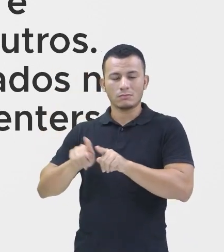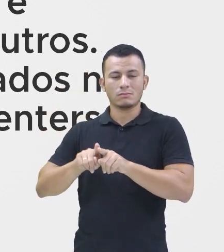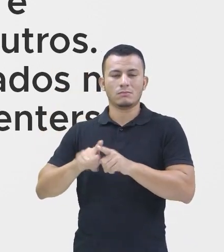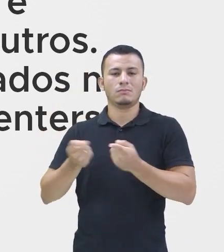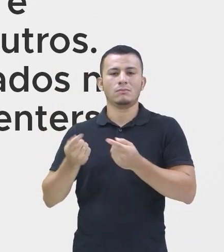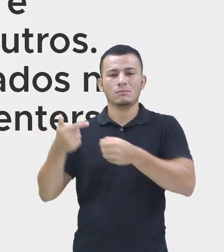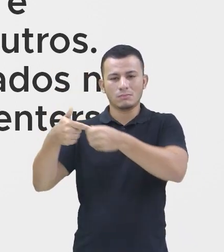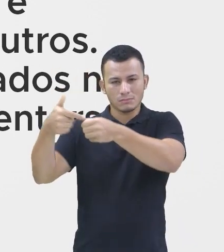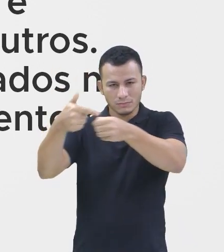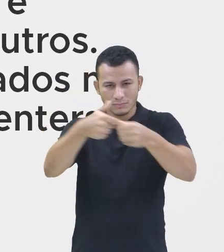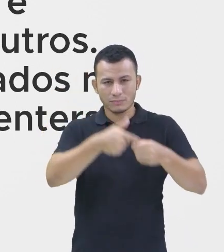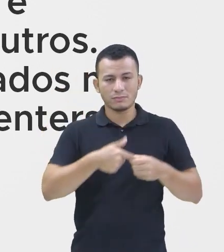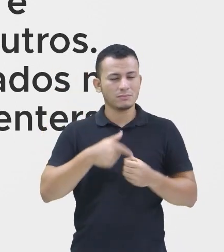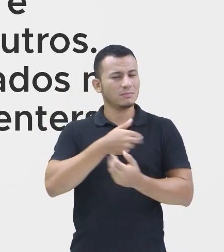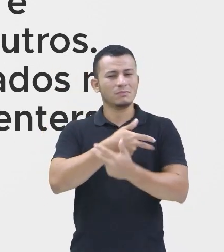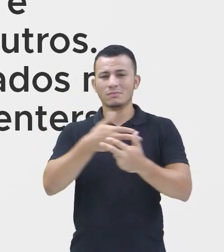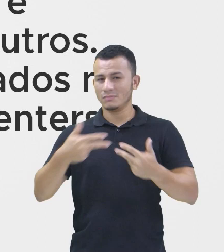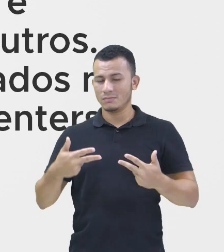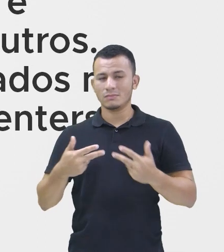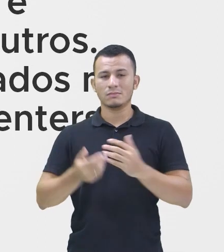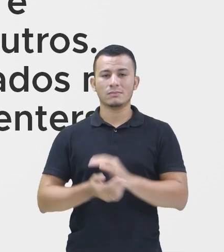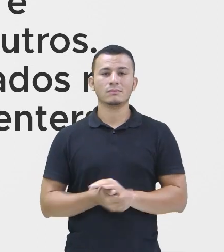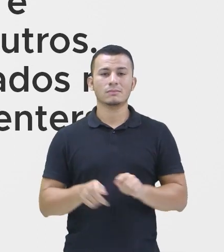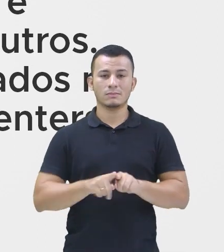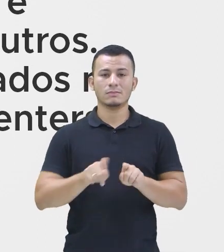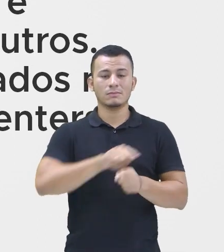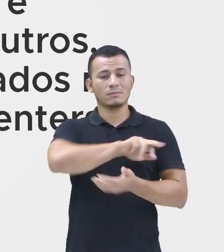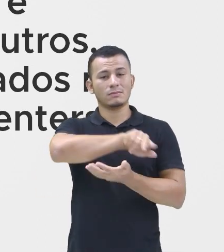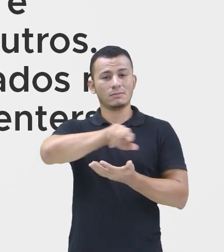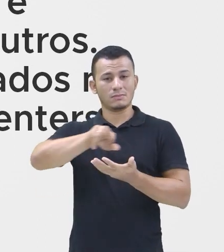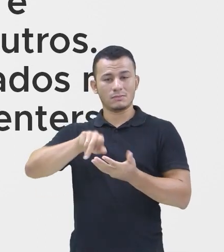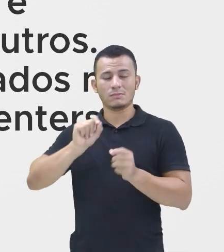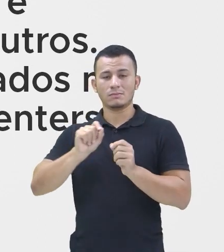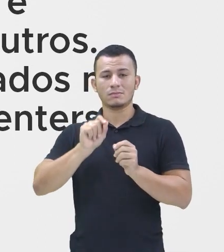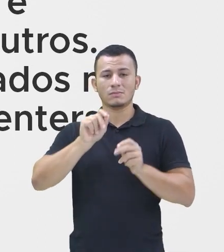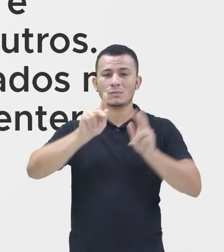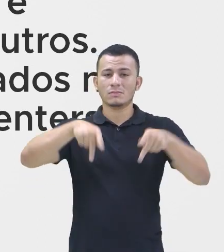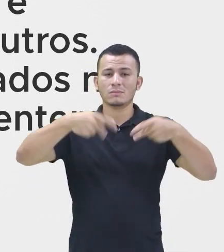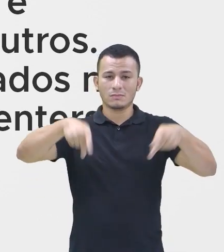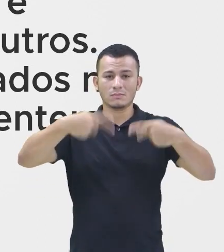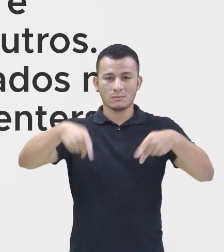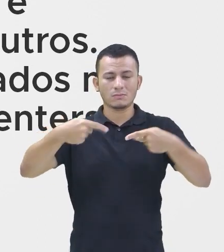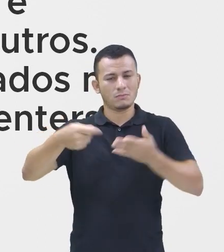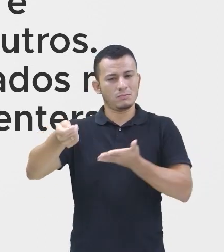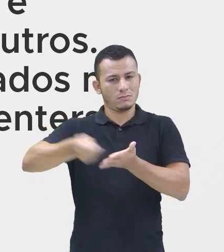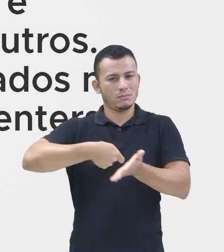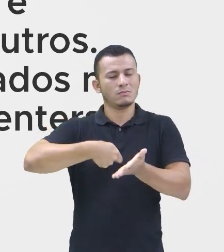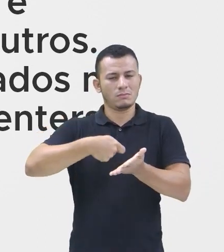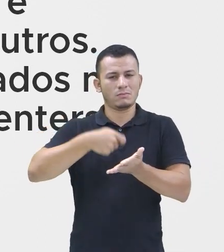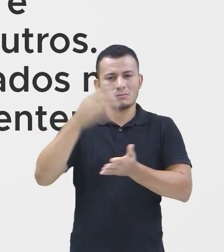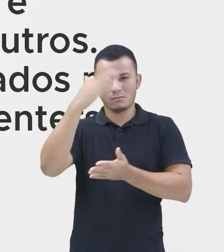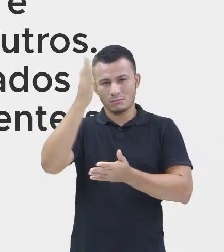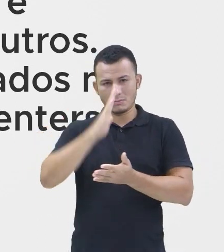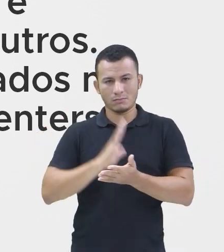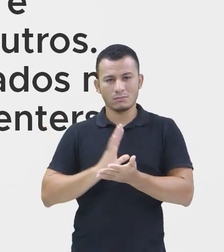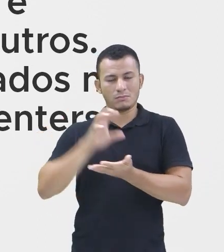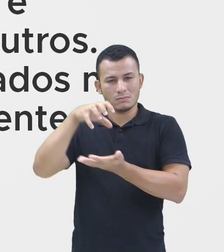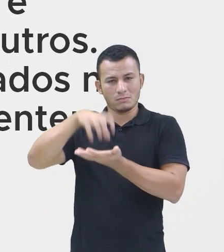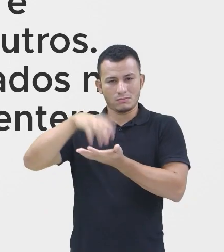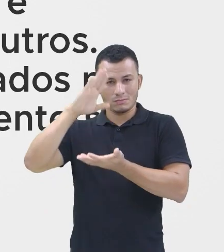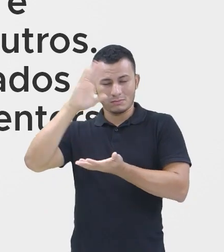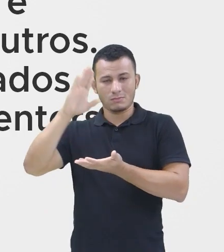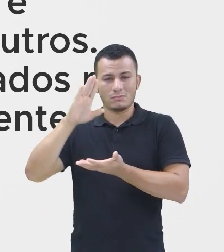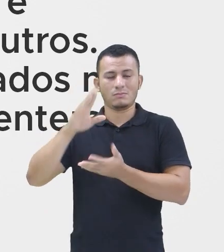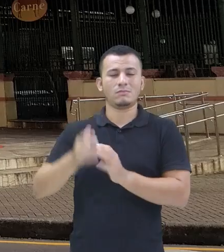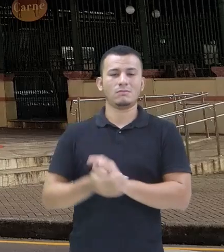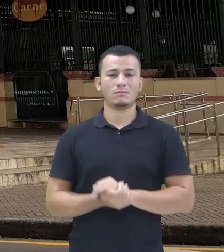de combustíveis, entre outros. Há também vários shoppings registrados na Associação Brasileira de Shopping